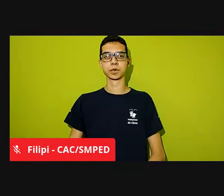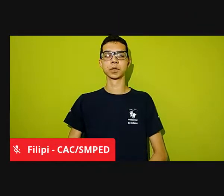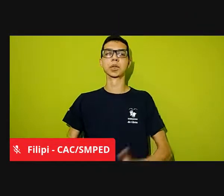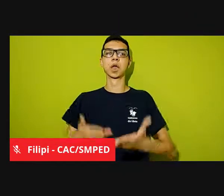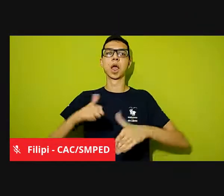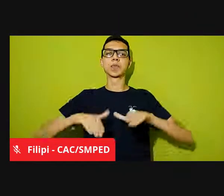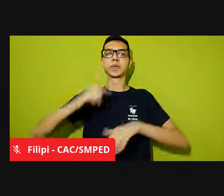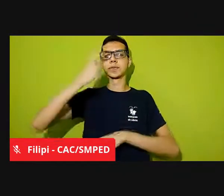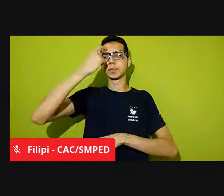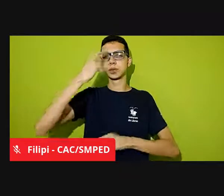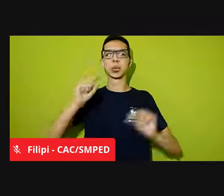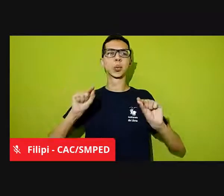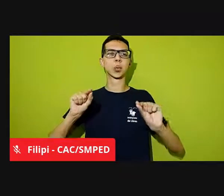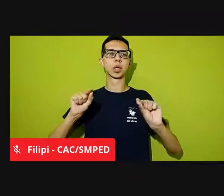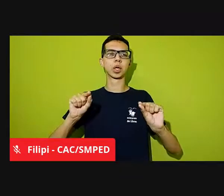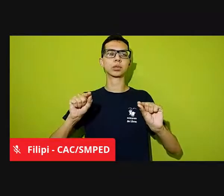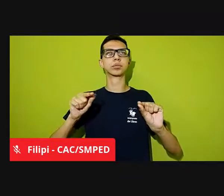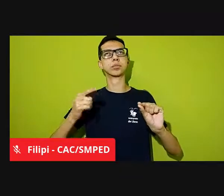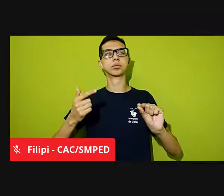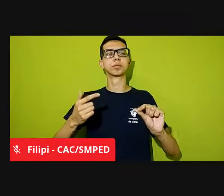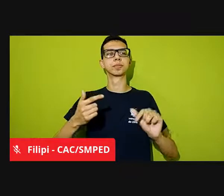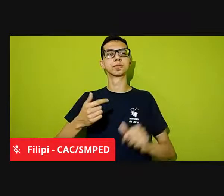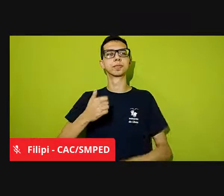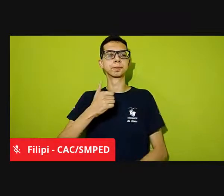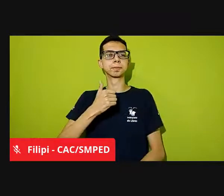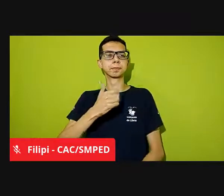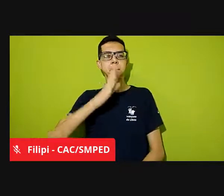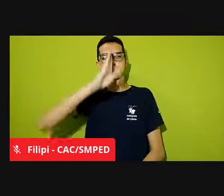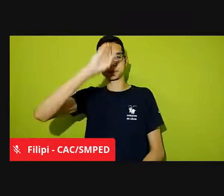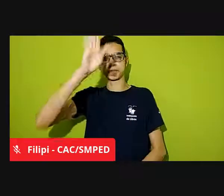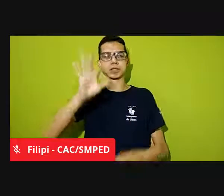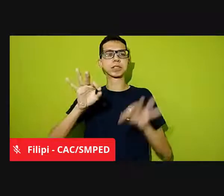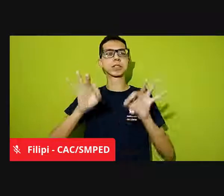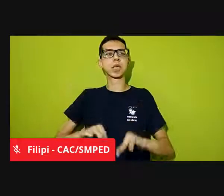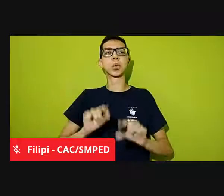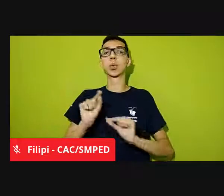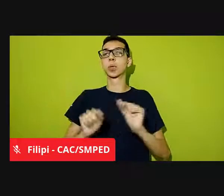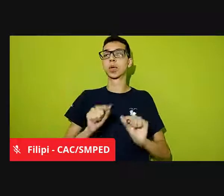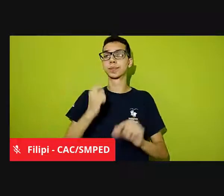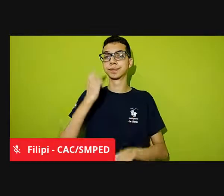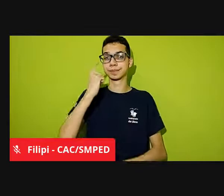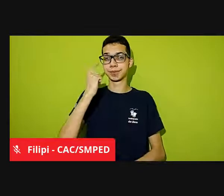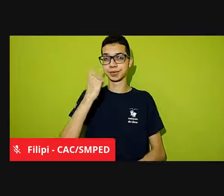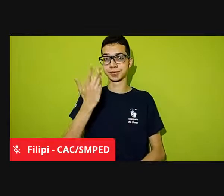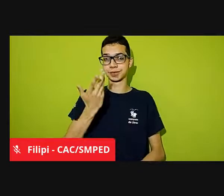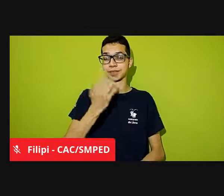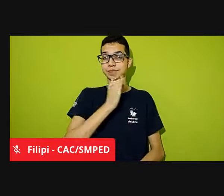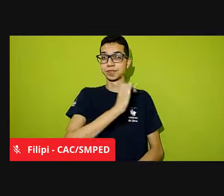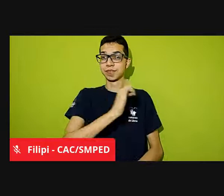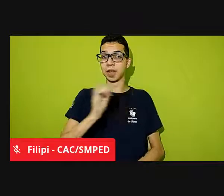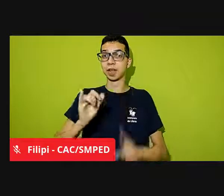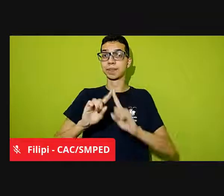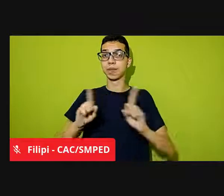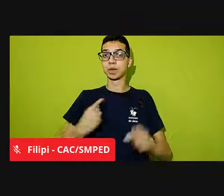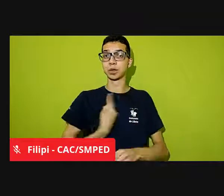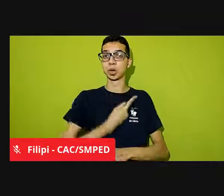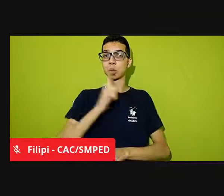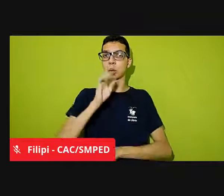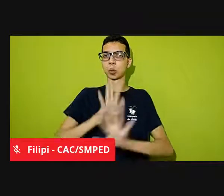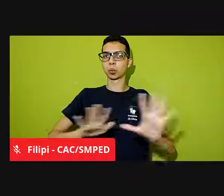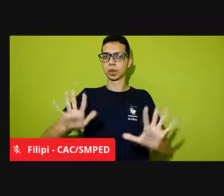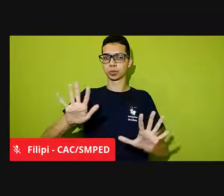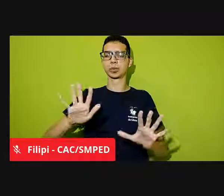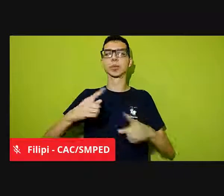né, do que é ideal para nós, e o cuidado que a gente deve tomar também é quando a gente fala sobre nós, pessoas com